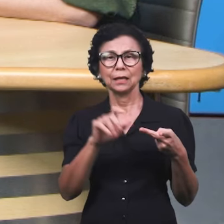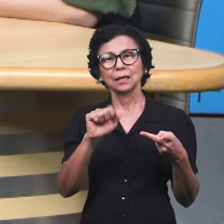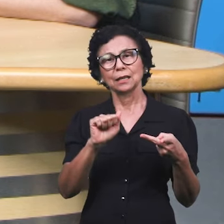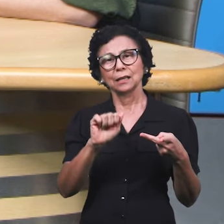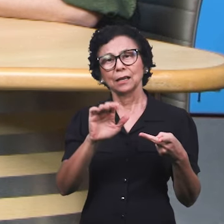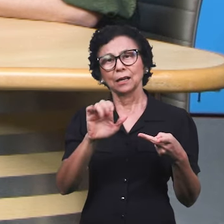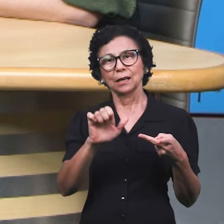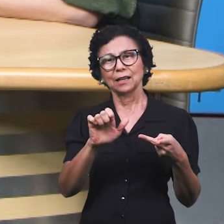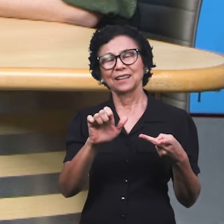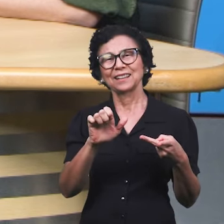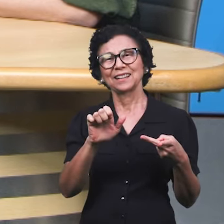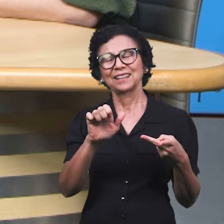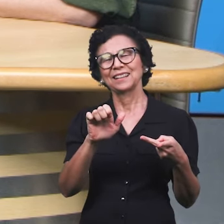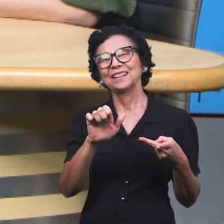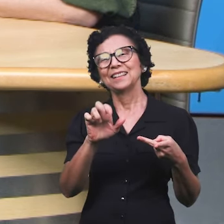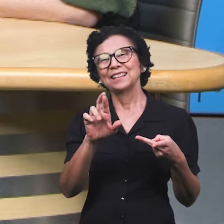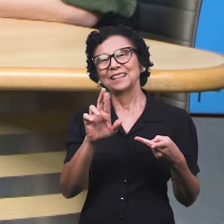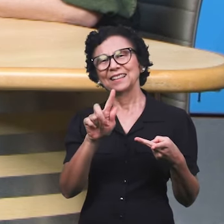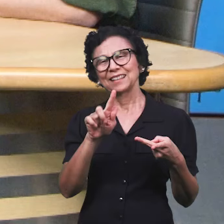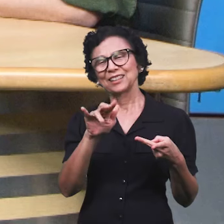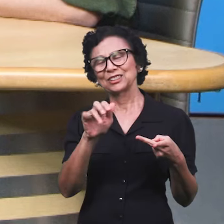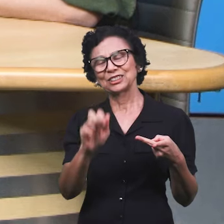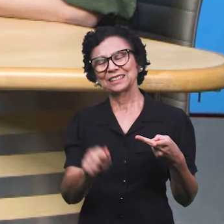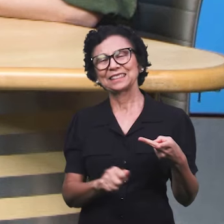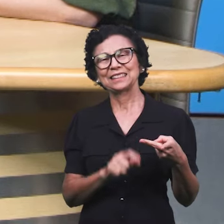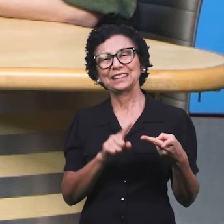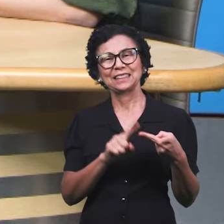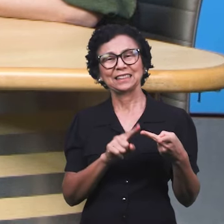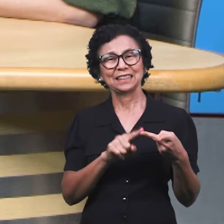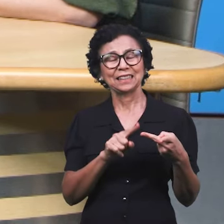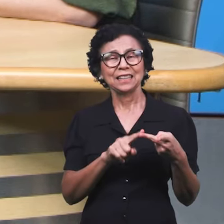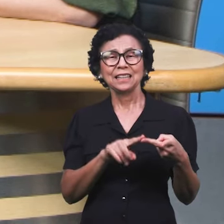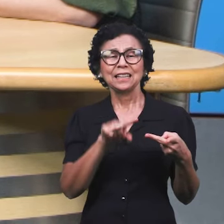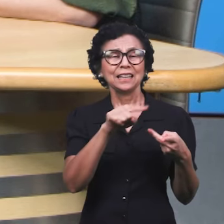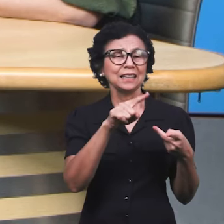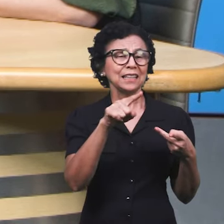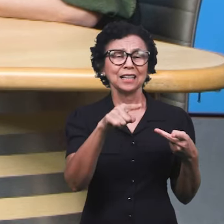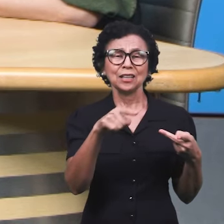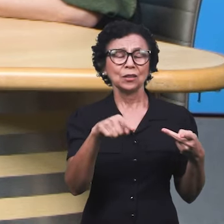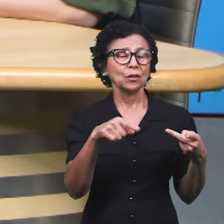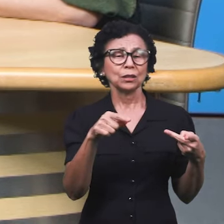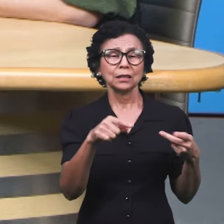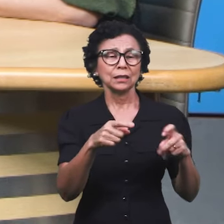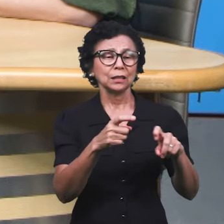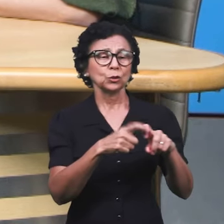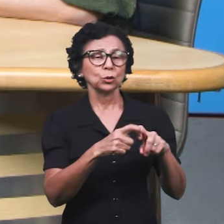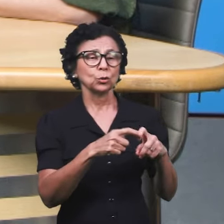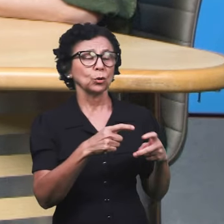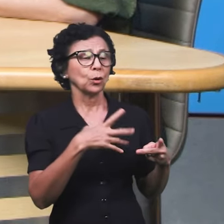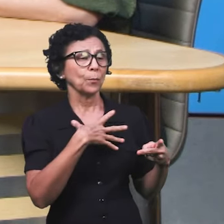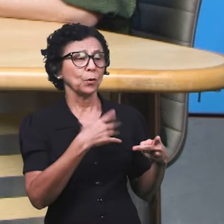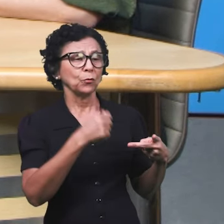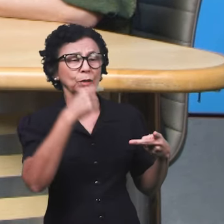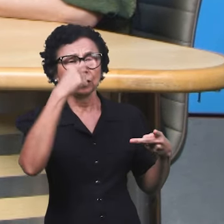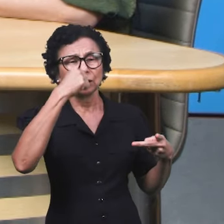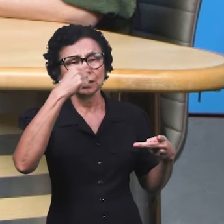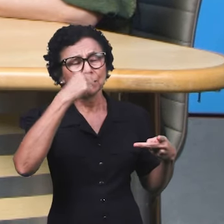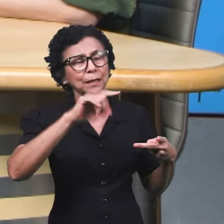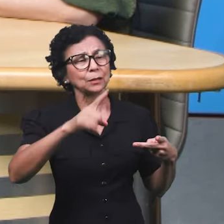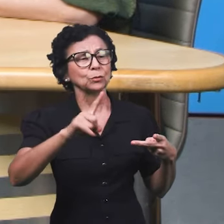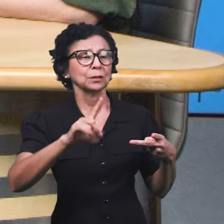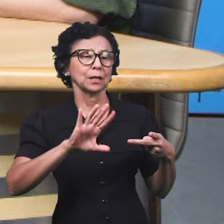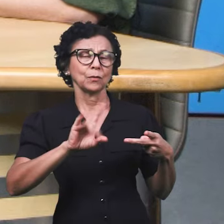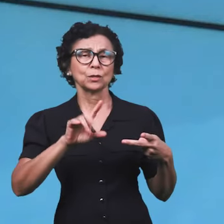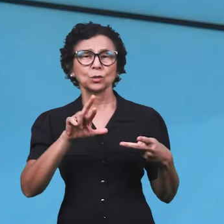tá só com rinite. Aí a escola não quer que manda, porque realmente os sintomas eles se confundem, é o nariz escorrendo. Só